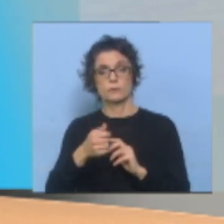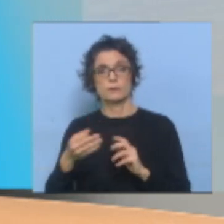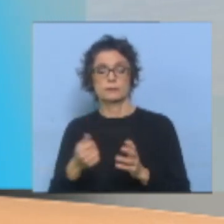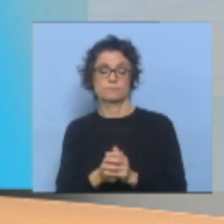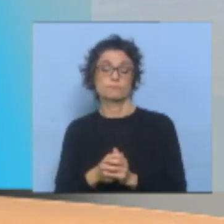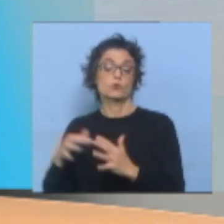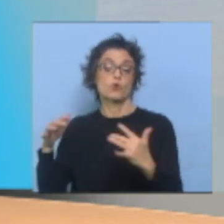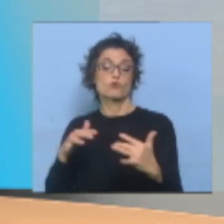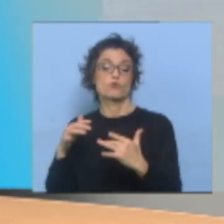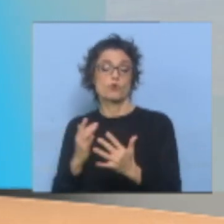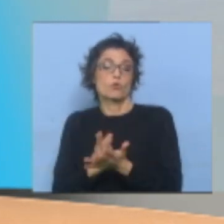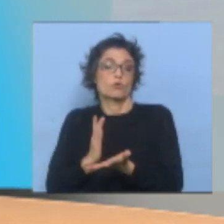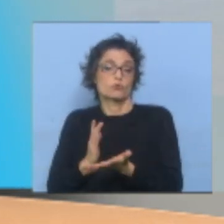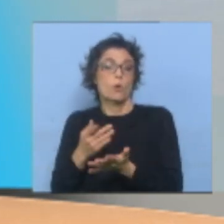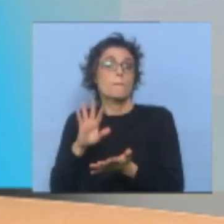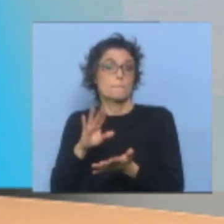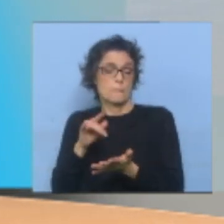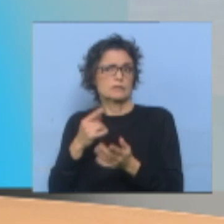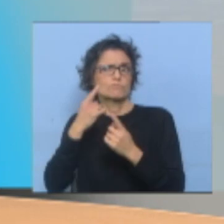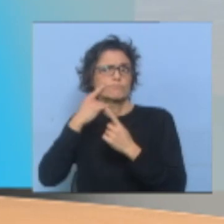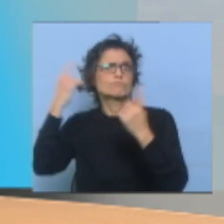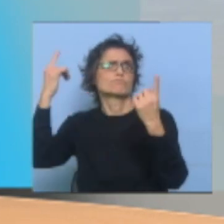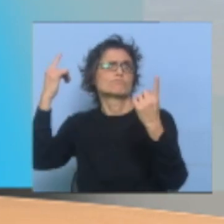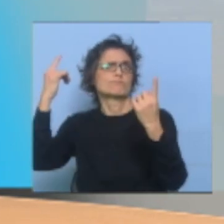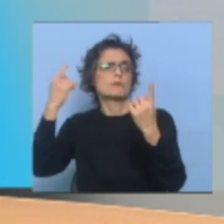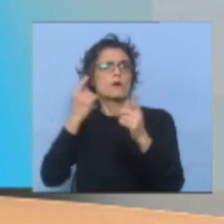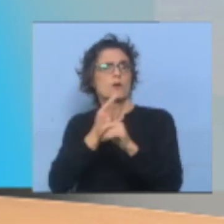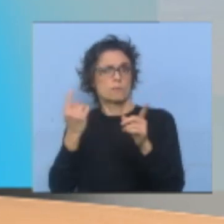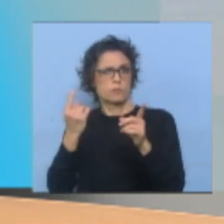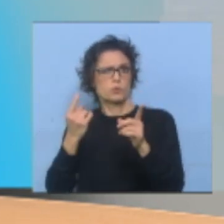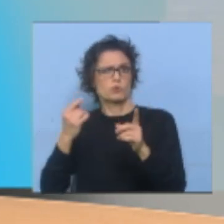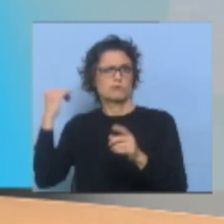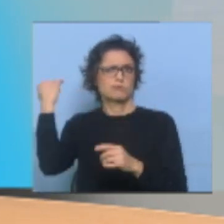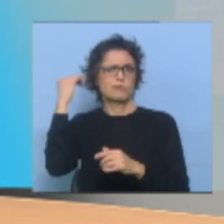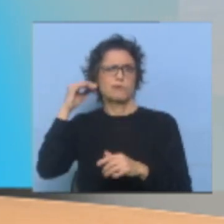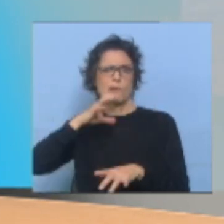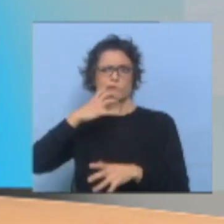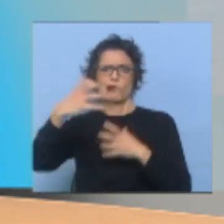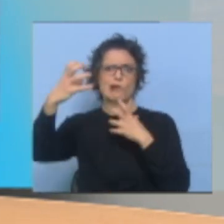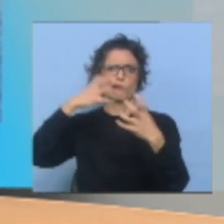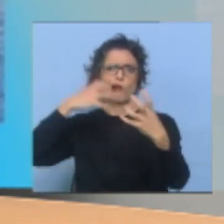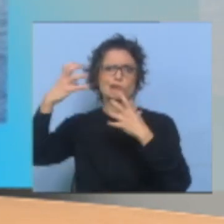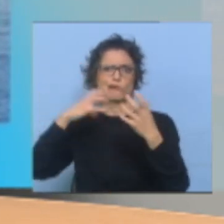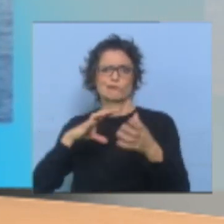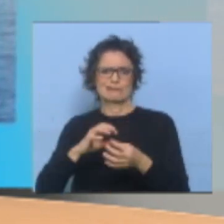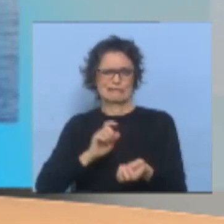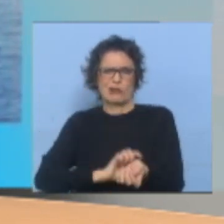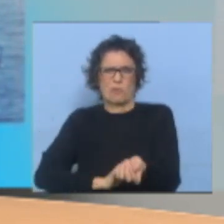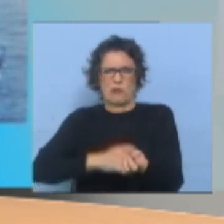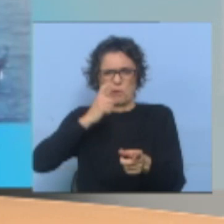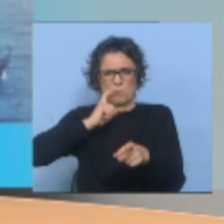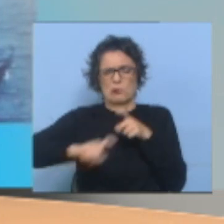de futebol, mas ficou na ordem do dia pelos piores motivos, com ataques verbais de pendor racista a um jogador,